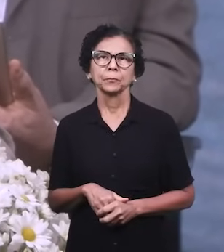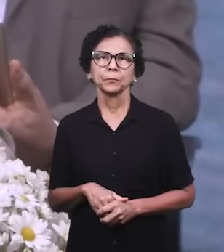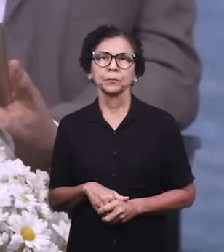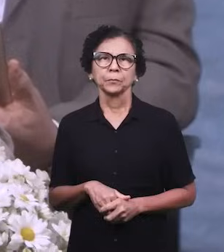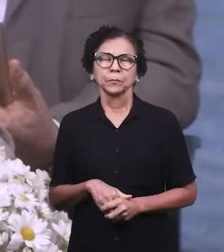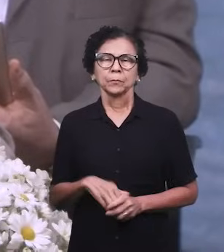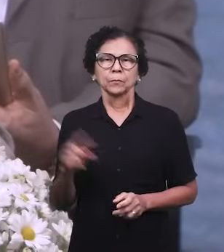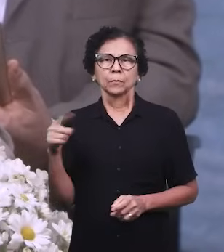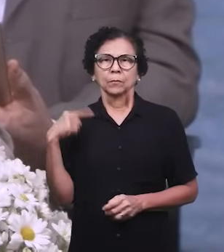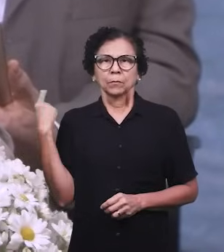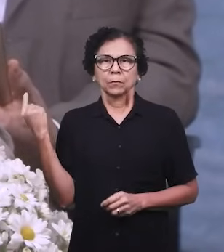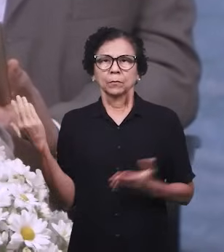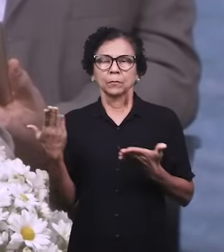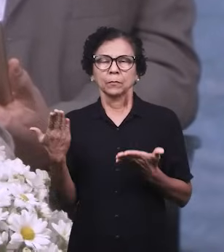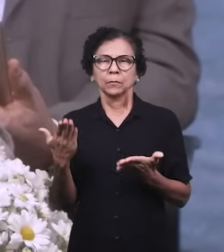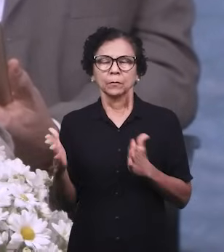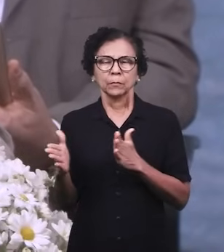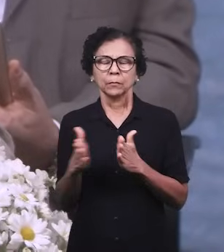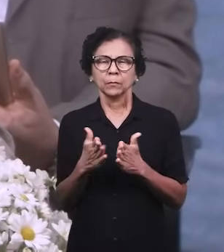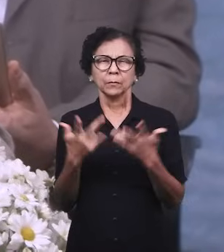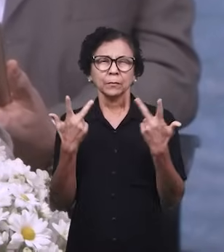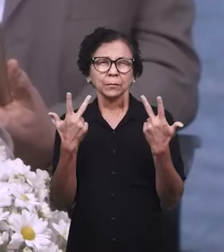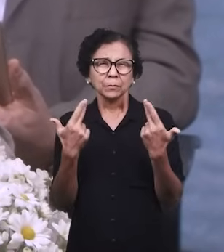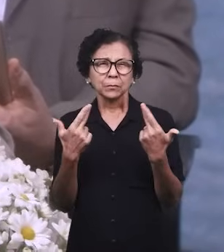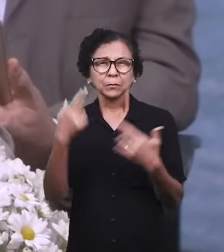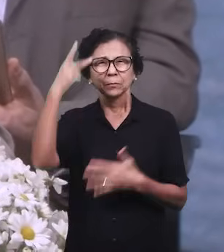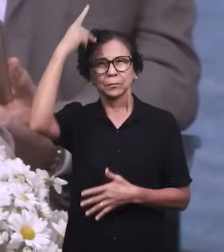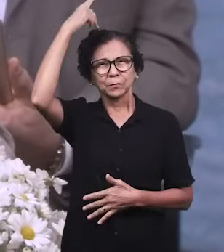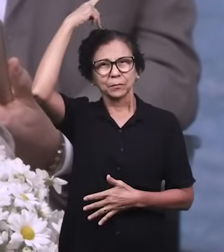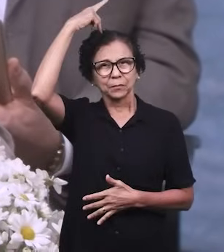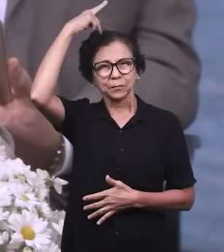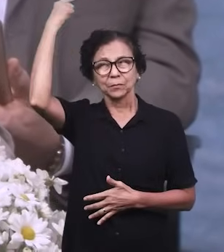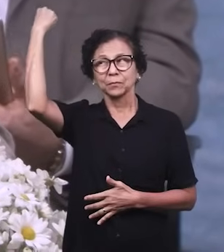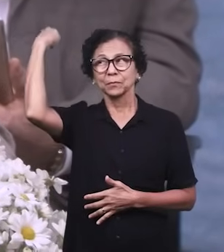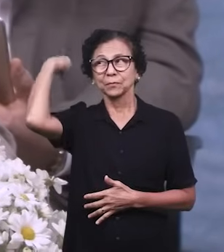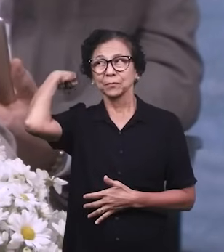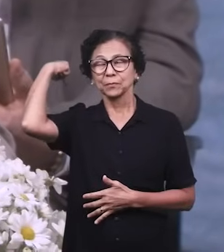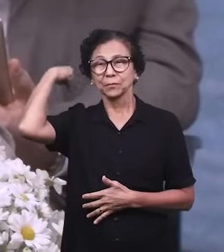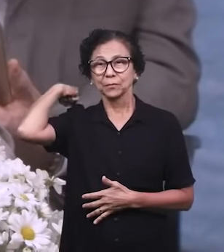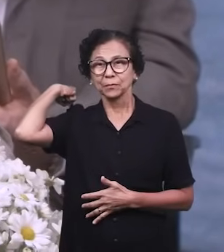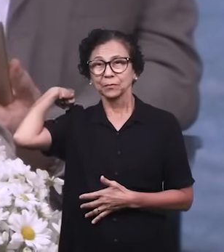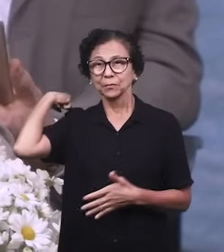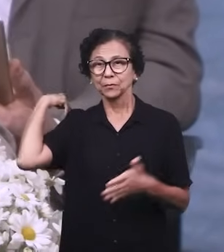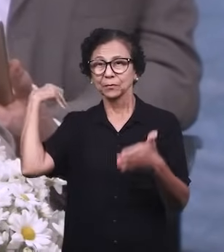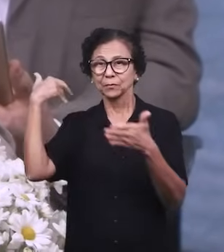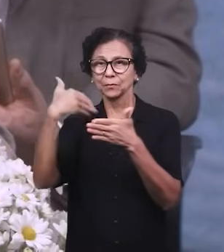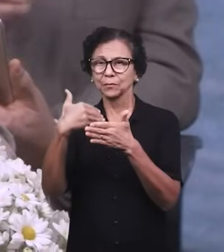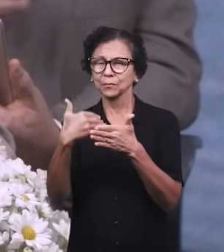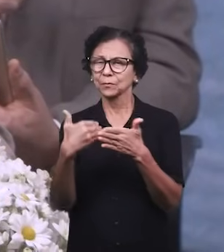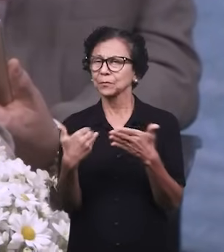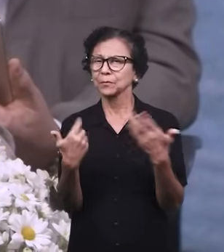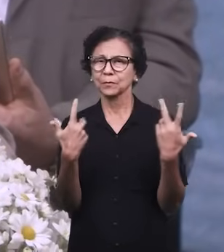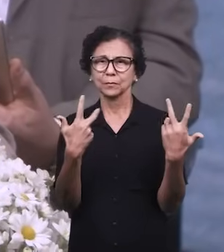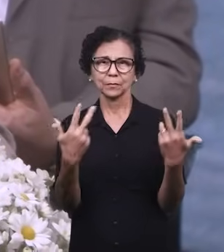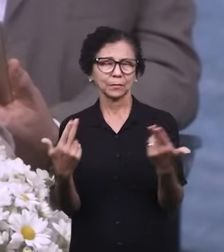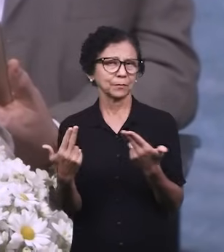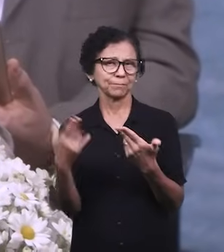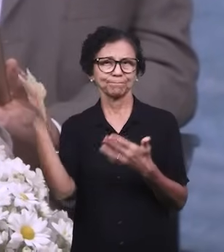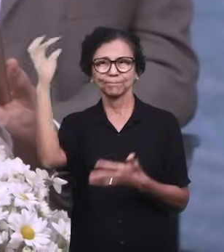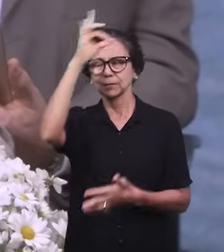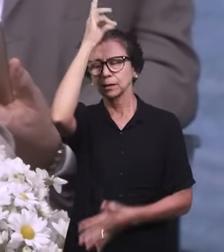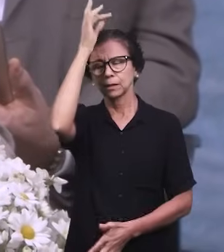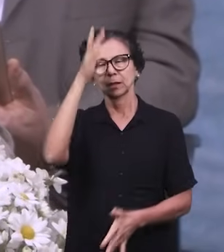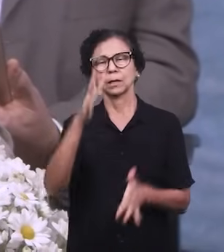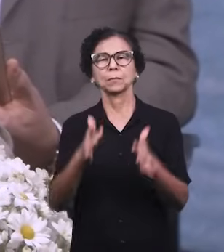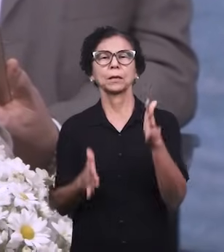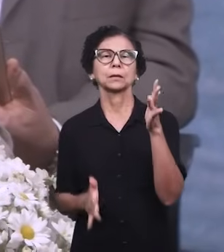o Pentecostes. É um outro momento do Pentecostes, mas é o mesmo Pentecostes, ou seja, a mesma descida do Espírito Santo, o mesmo derramar